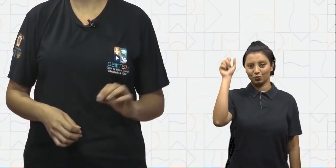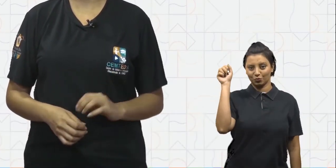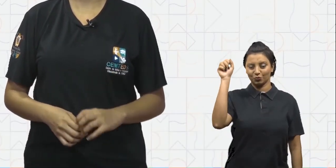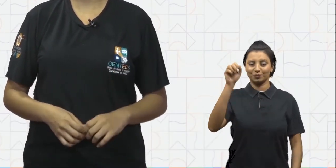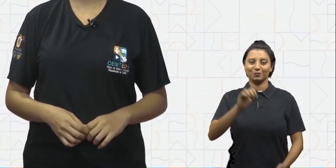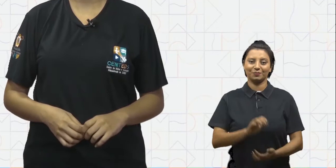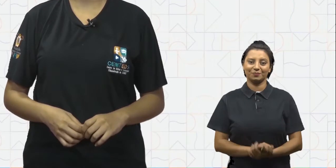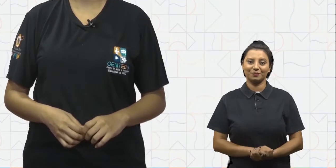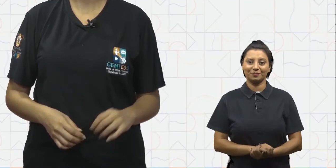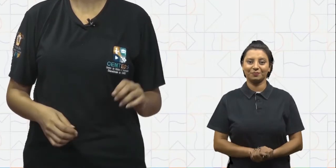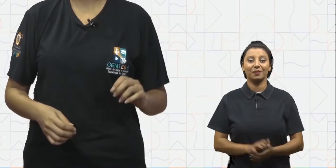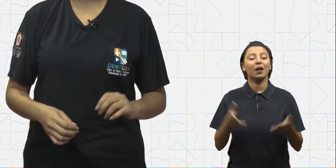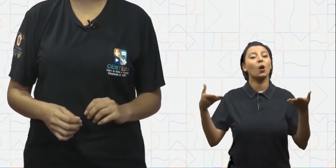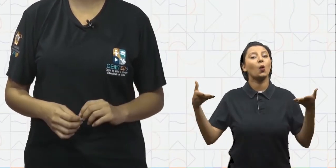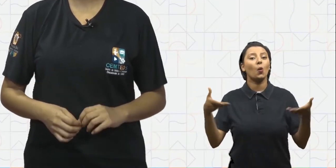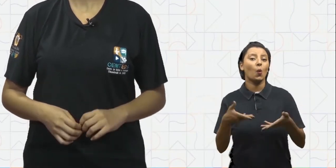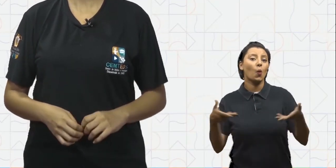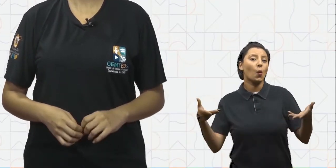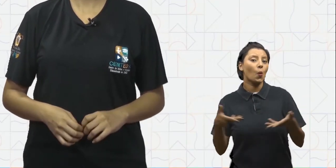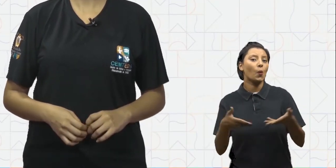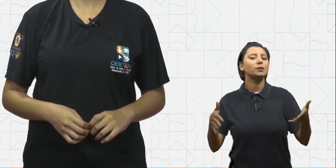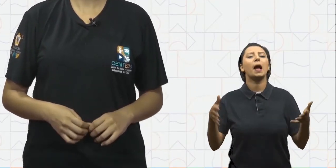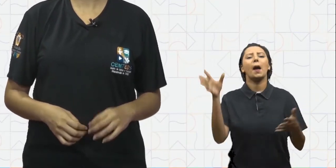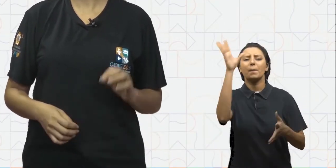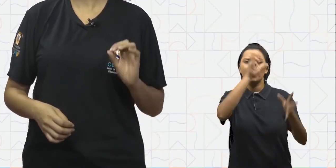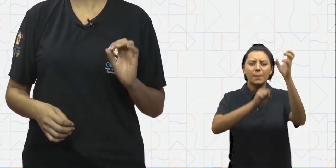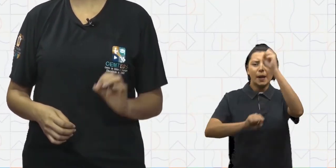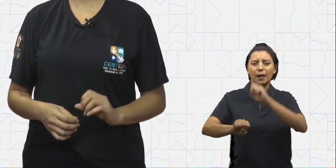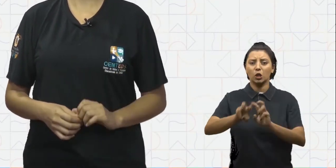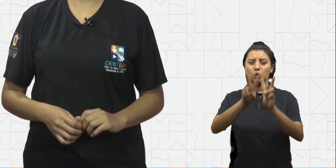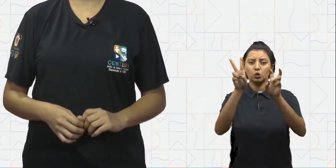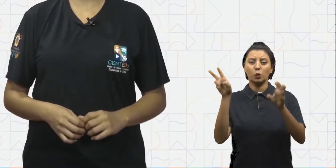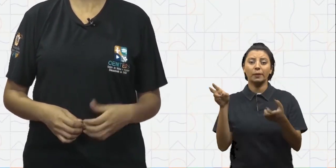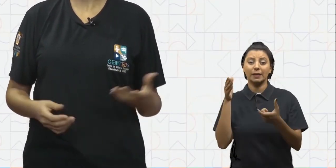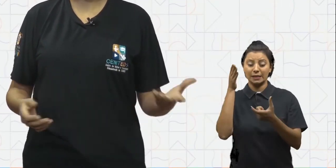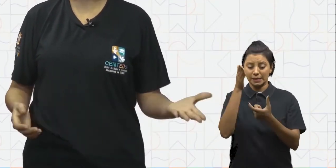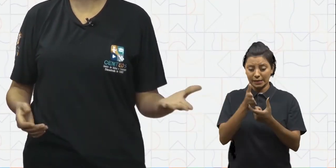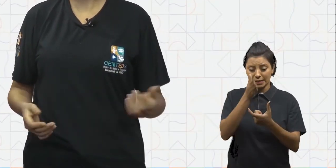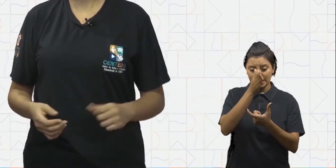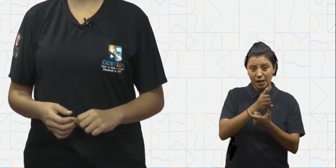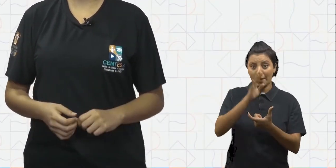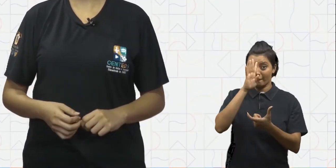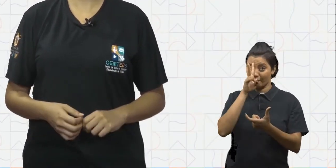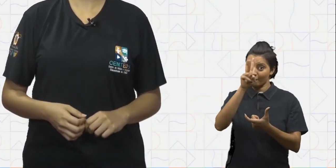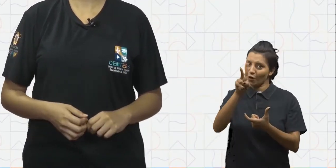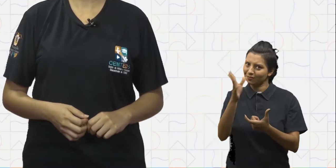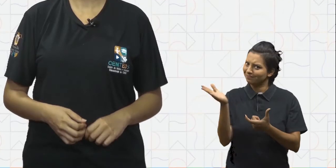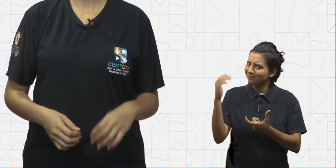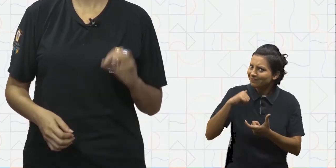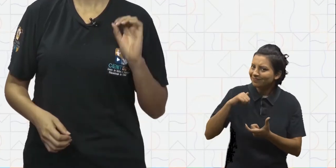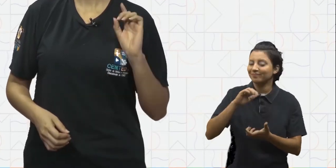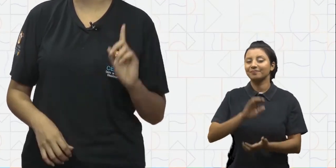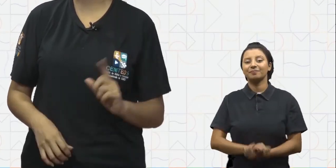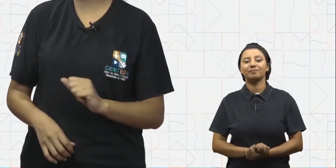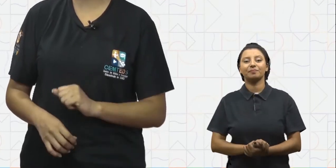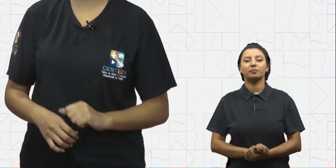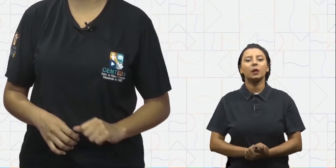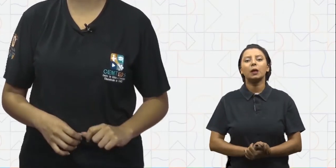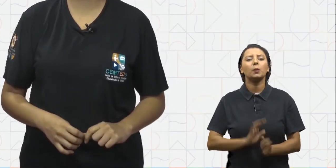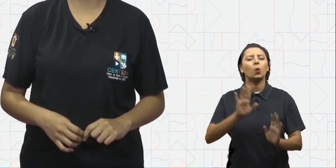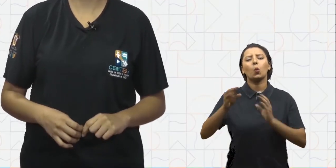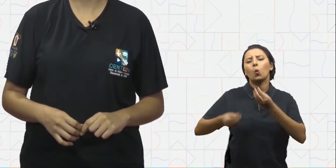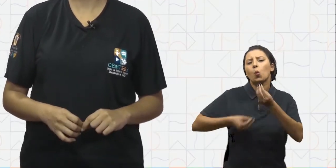Educacionais da CEMED Manaus. Hoje você aprenderá sobre sílaba tônica. Partiu para mais uma aula?